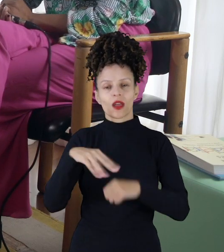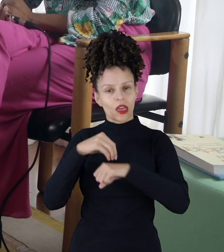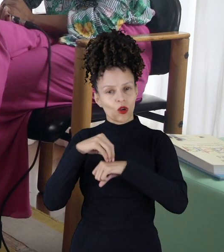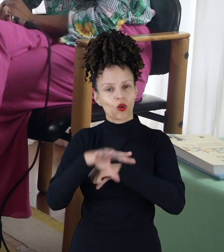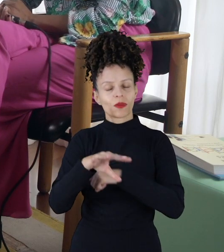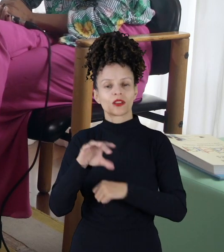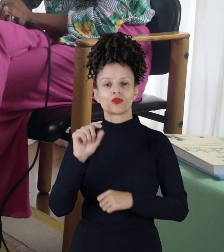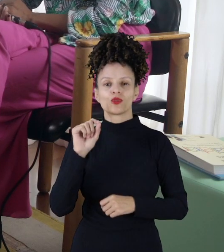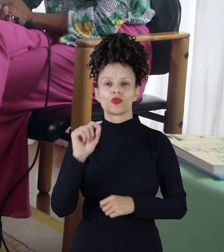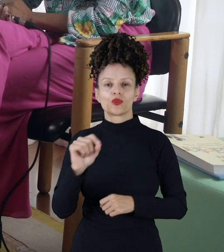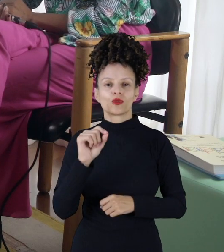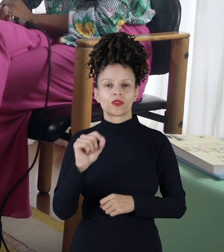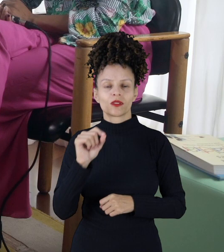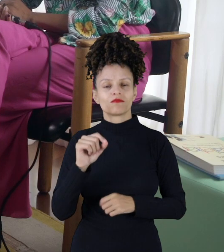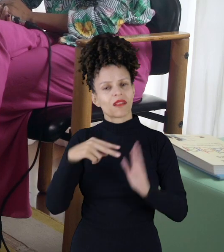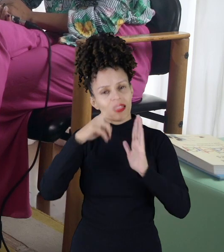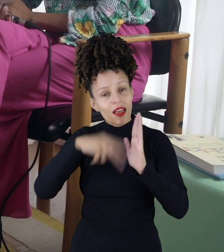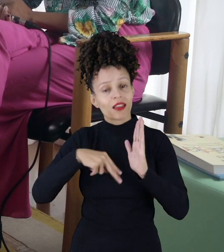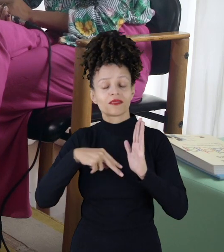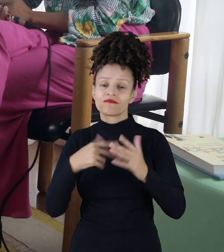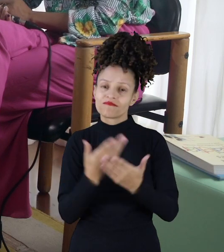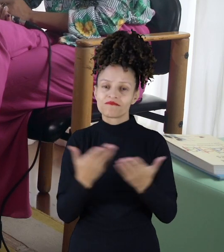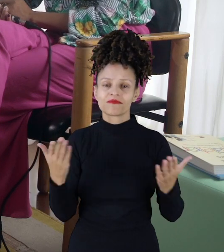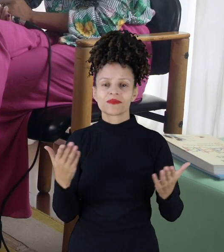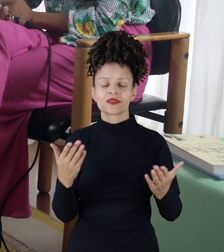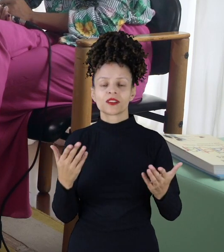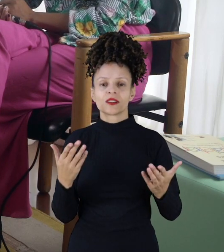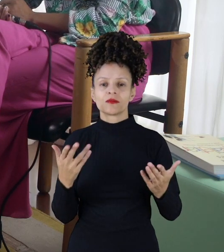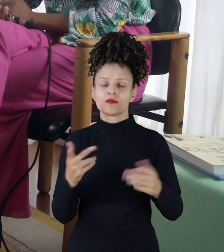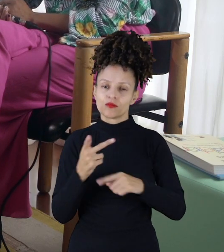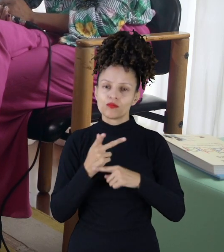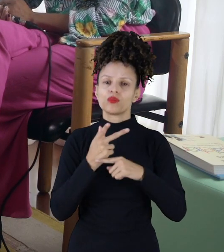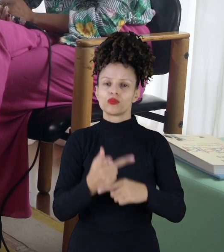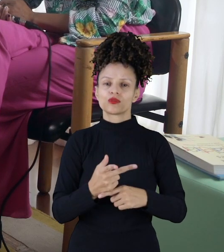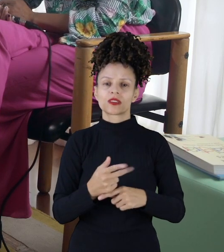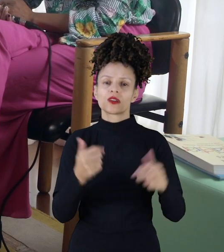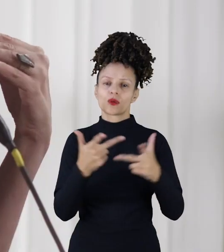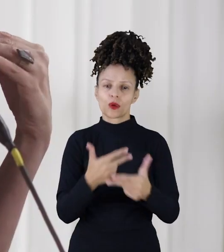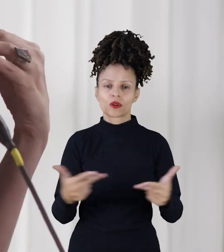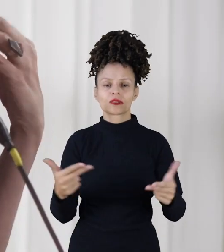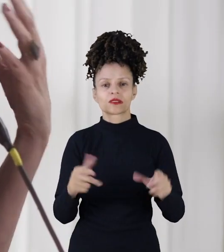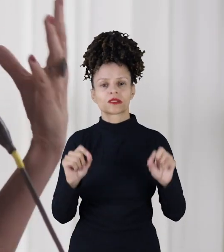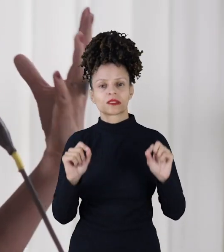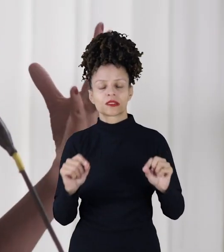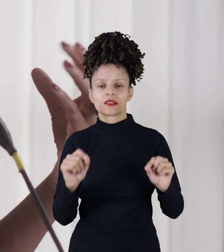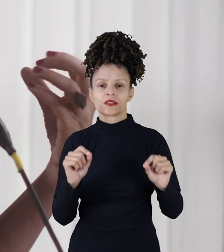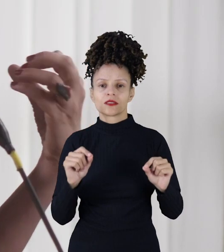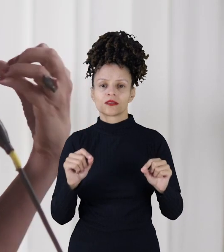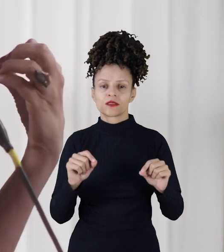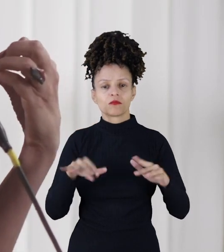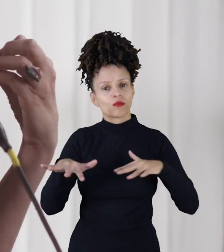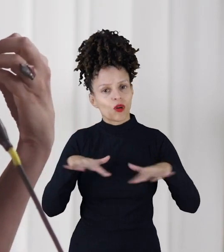buscas, eu acho que eu recomendo só que leiam, né? Que busquem